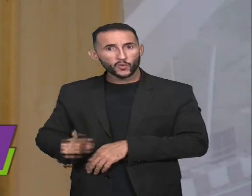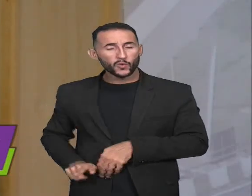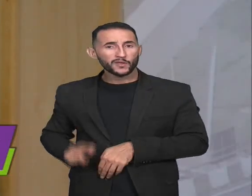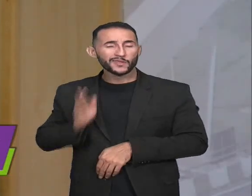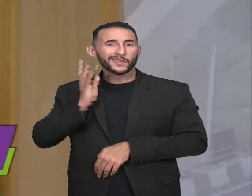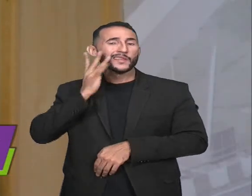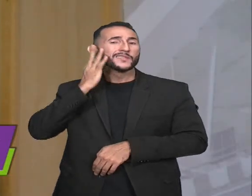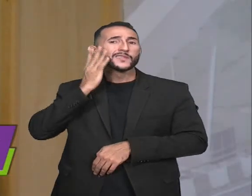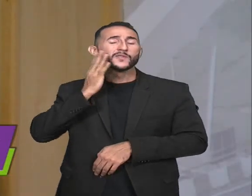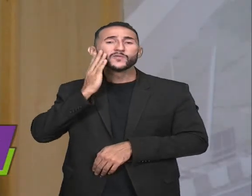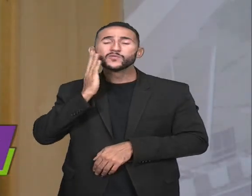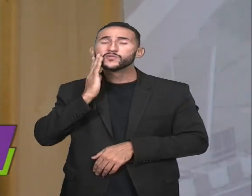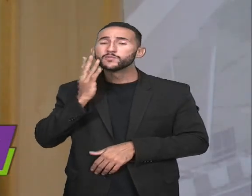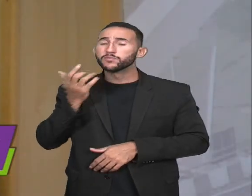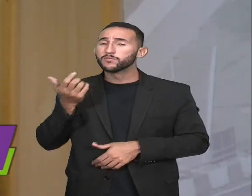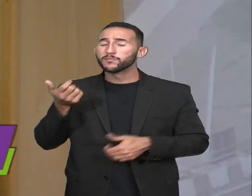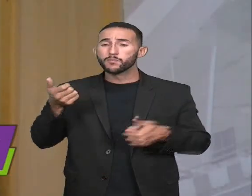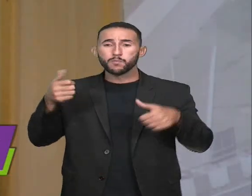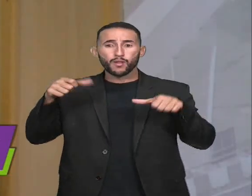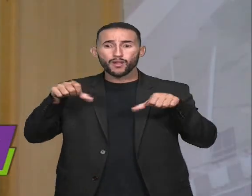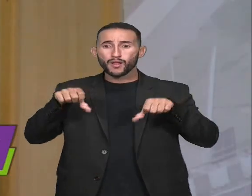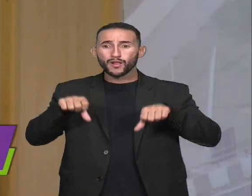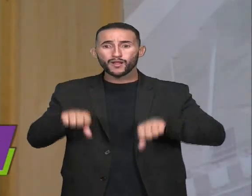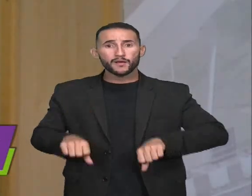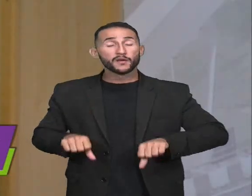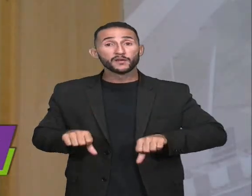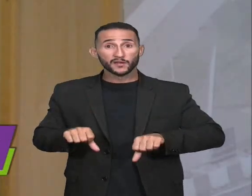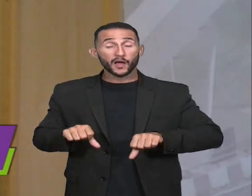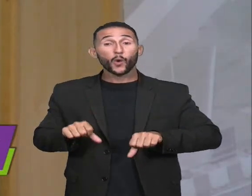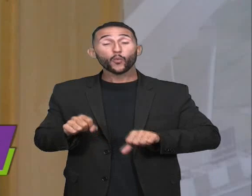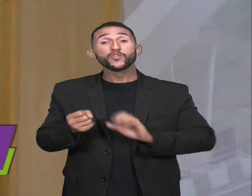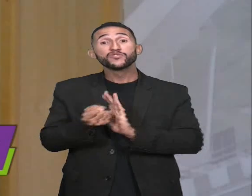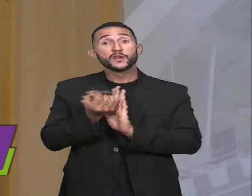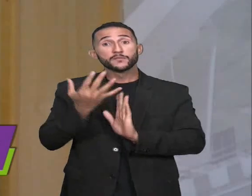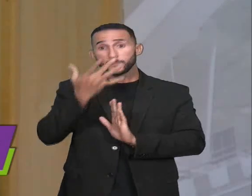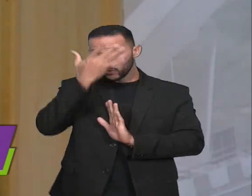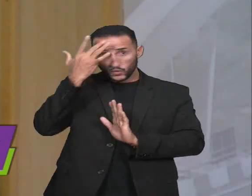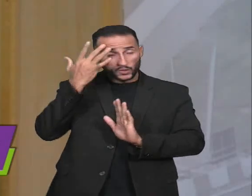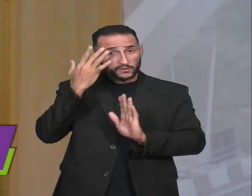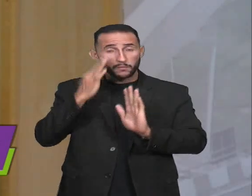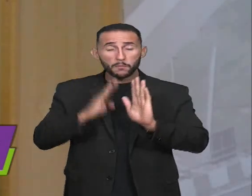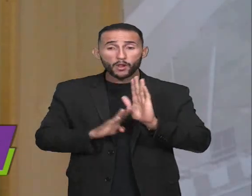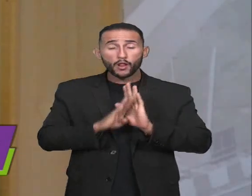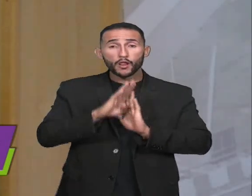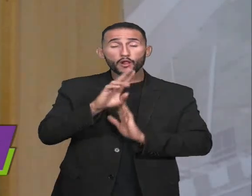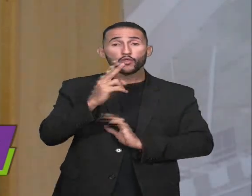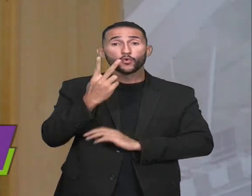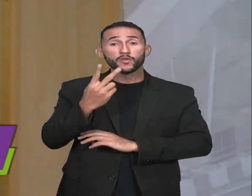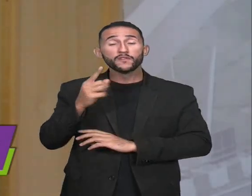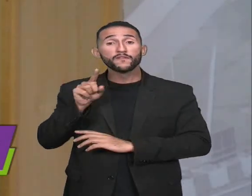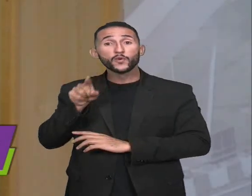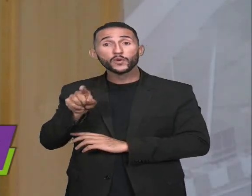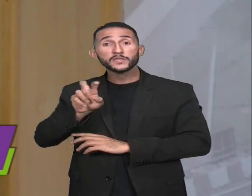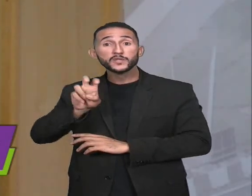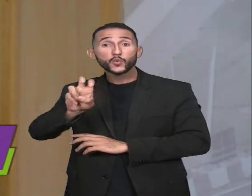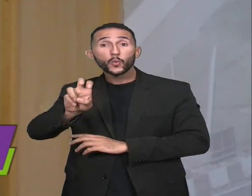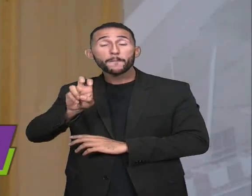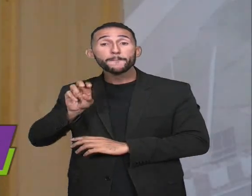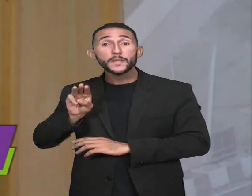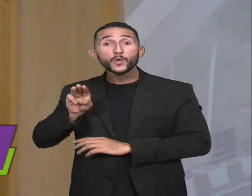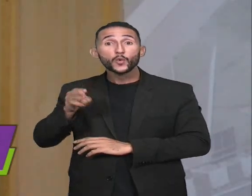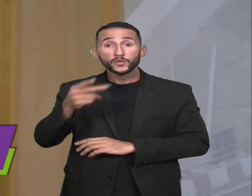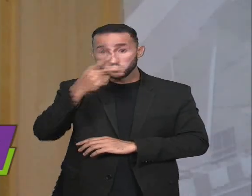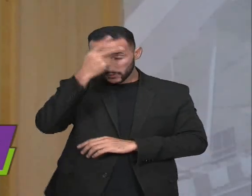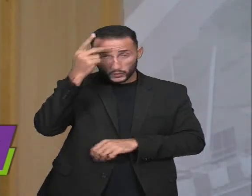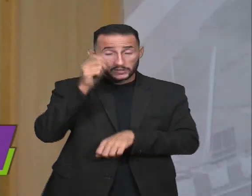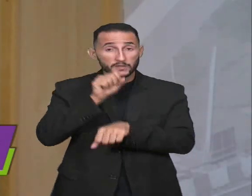aumentou muito esse número terrível 2,2 milhões de pessoas que estão aguardando atendimento Isso é